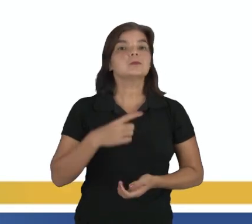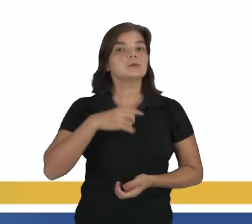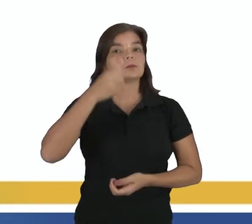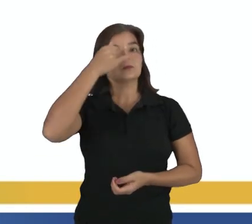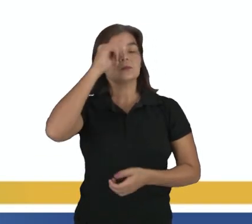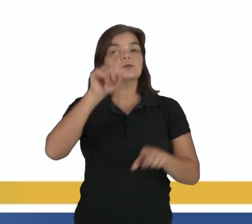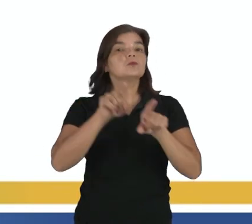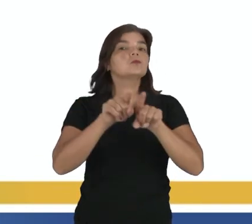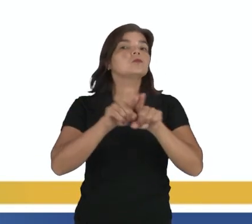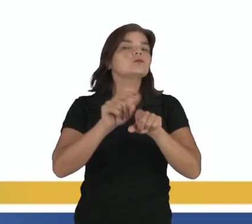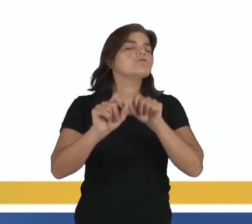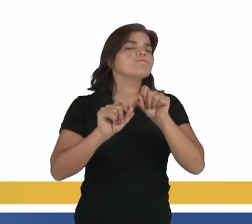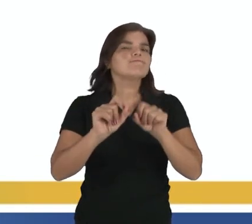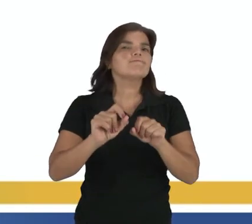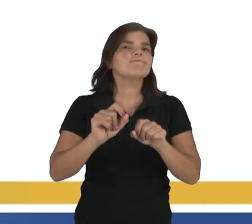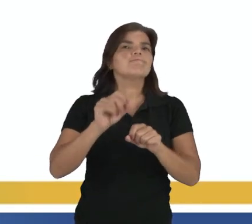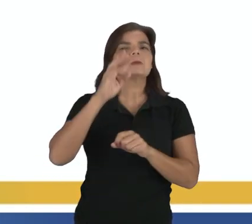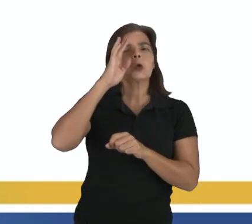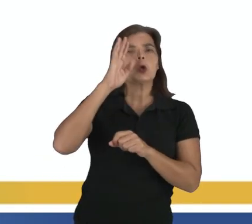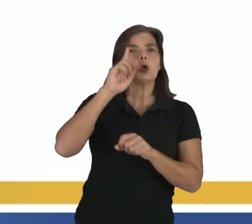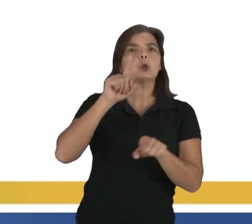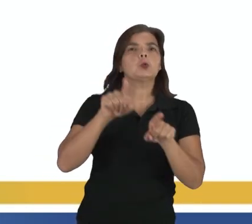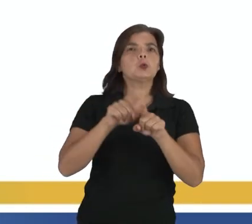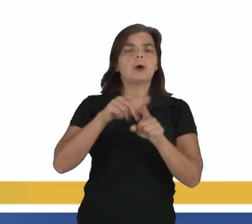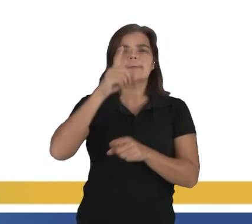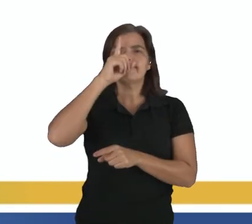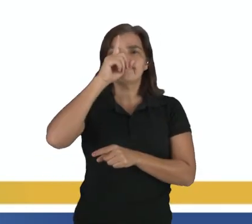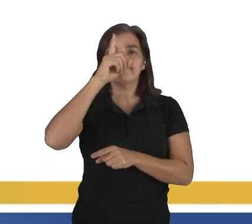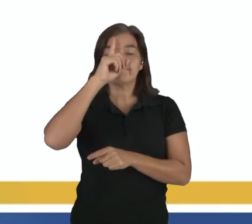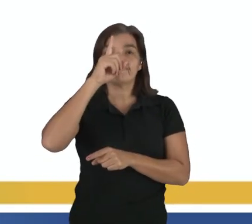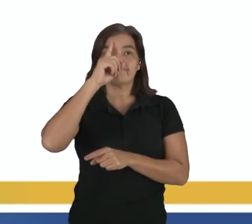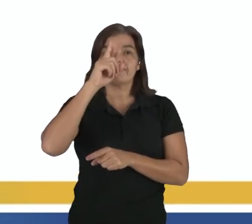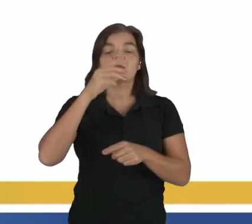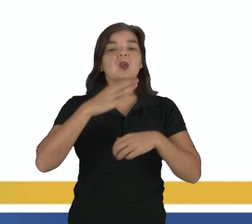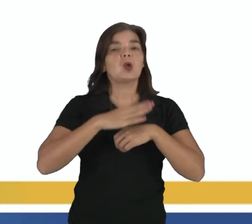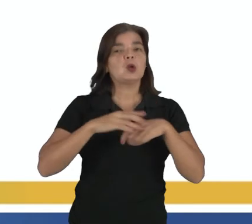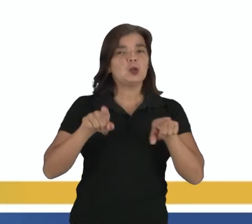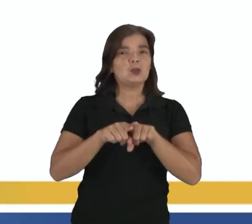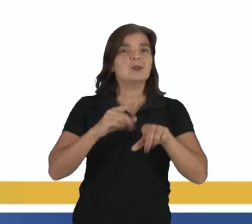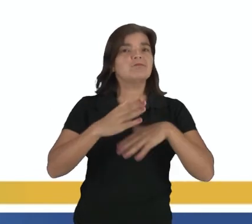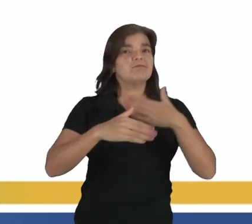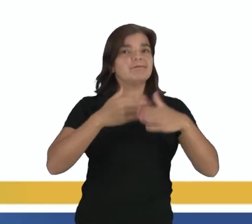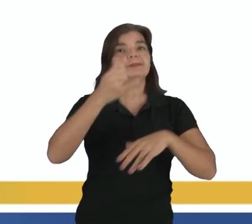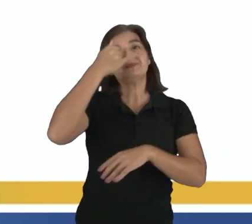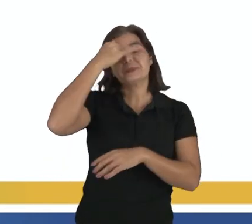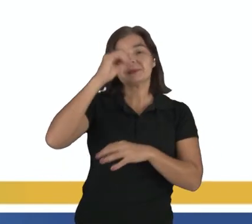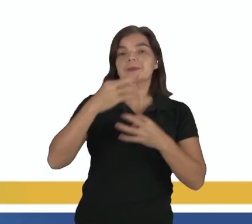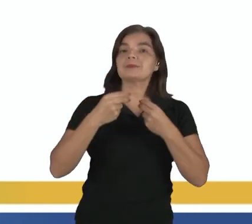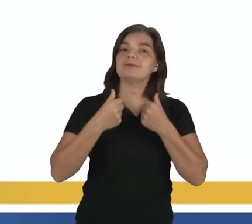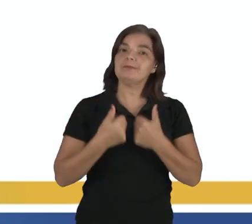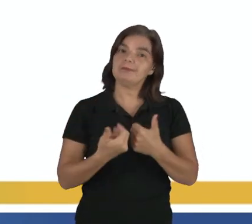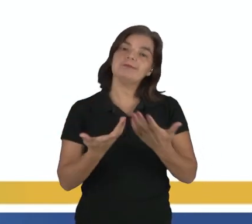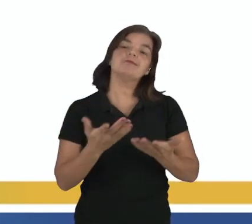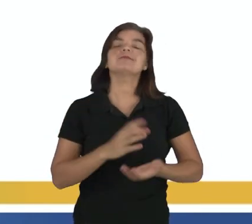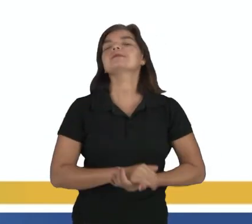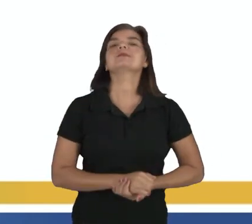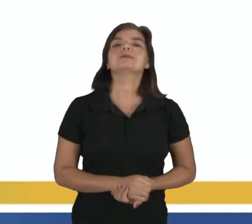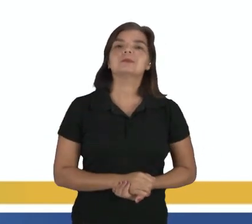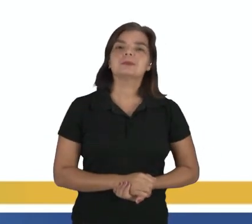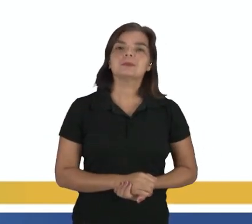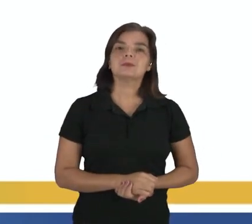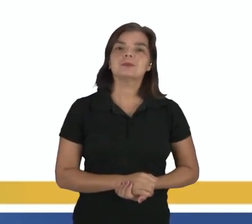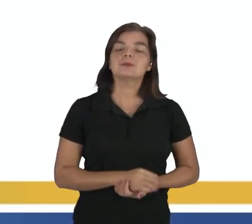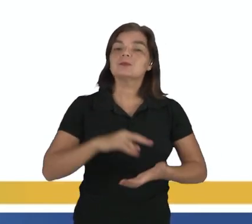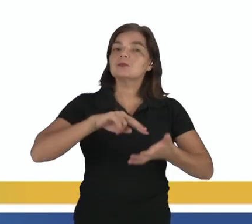uma ilusão sobre o cotidiano, amenizando a dura rotina e desenvolvendo a ideia de que está tudo